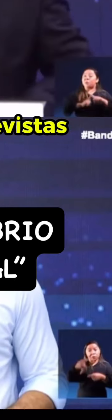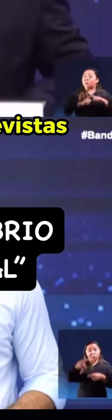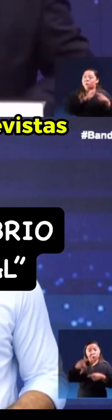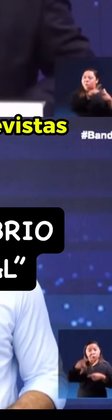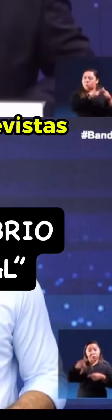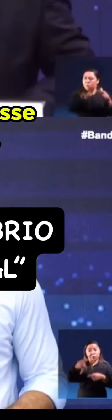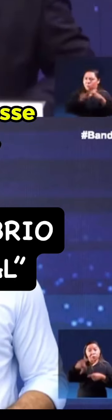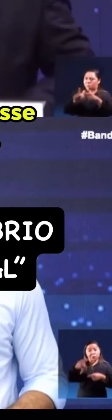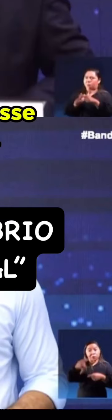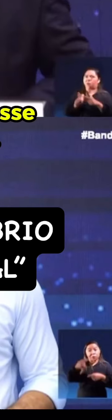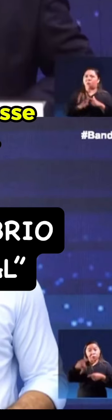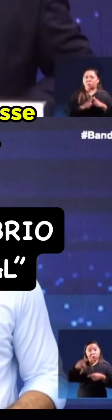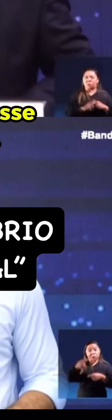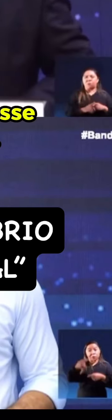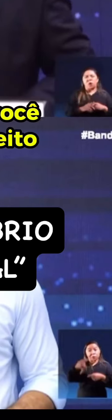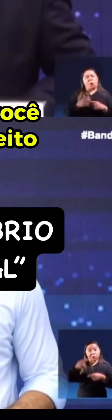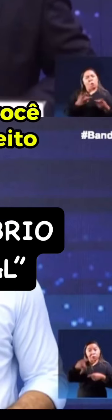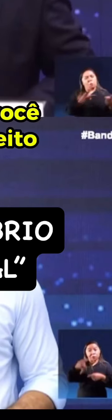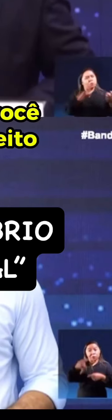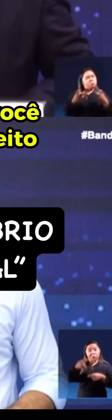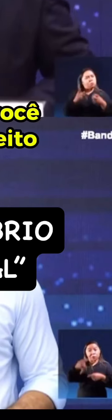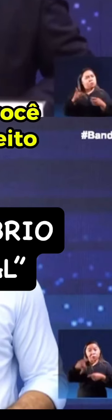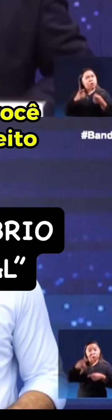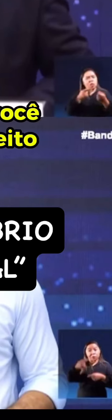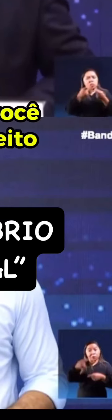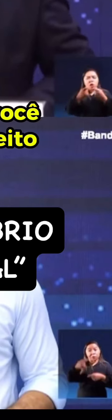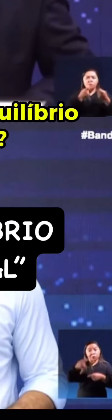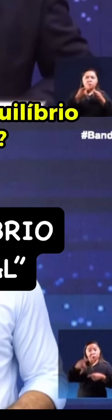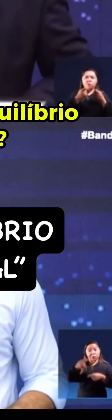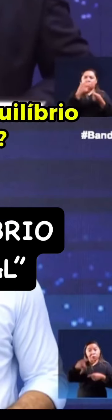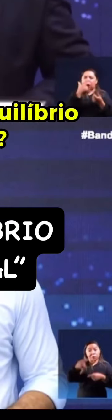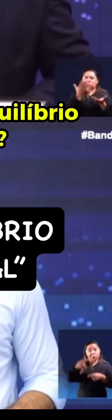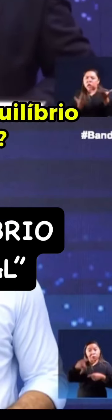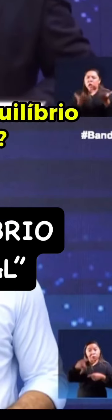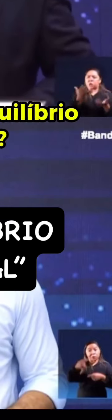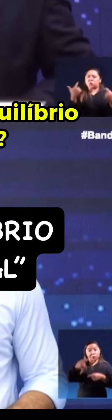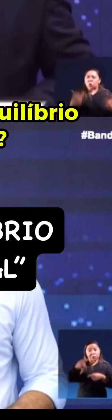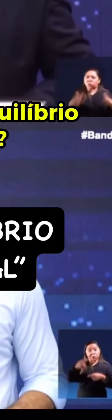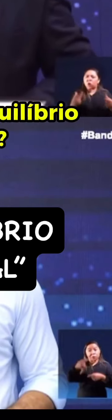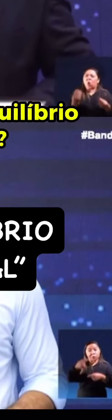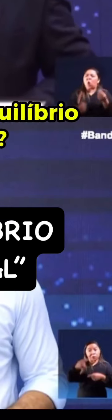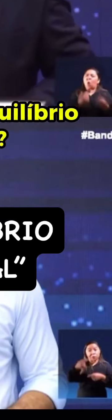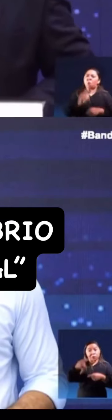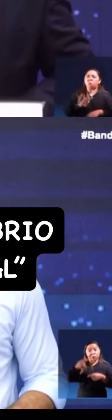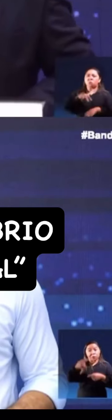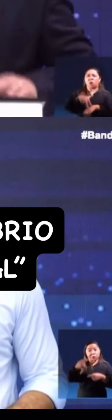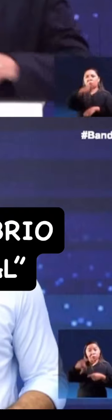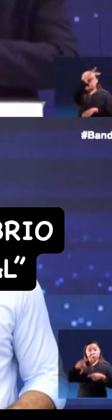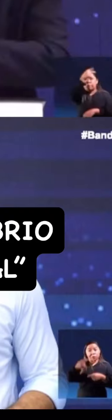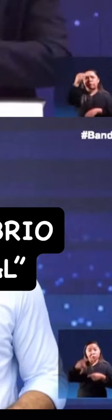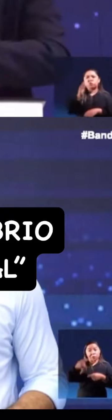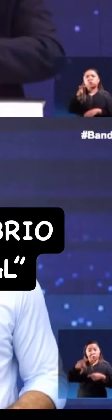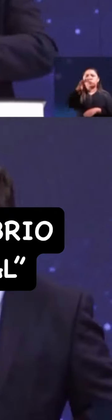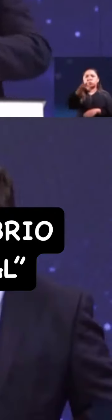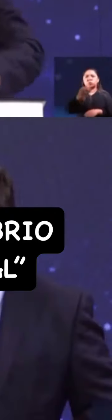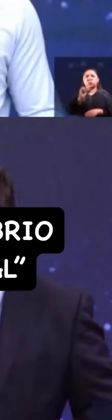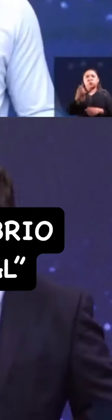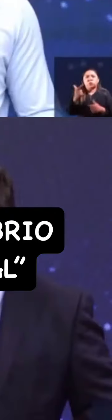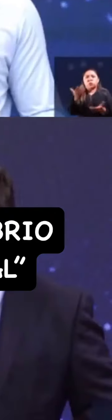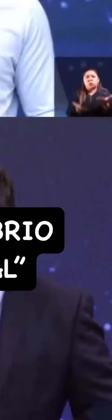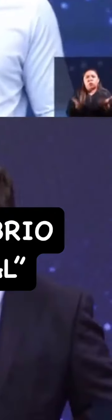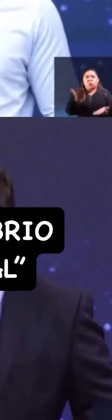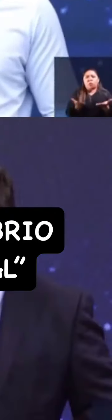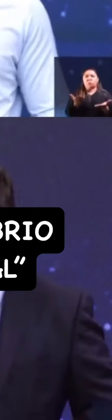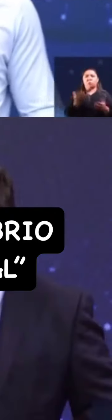nas suas entrevistas eu não vejo esse equilíbrio como é que você quer ser prefeito com tanto desequilíbrio emocional